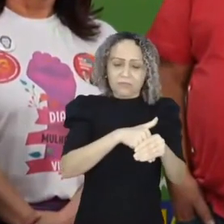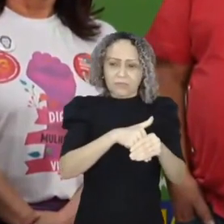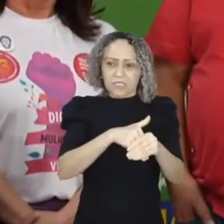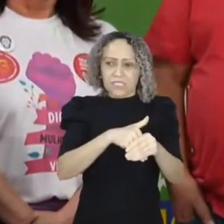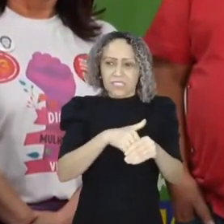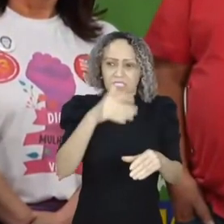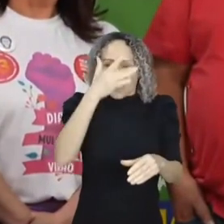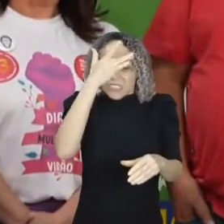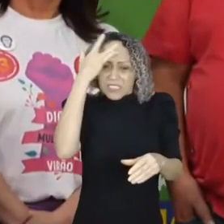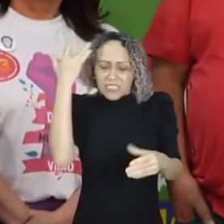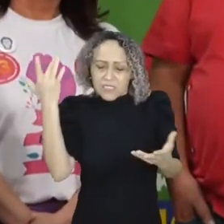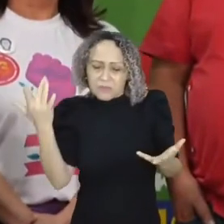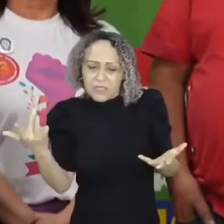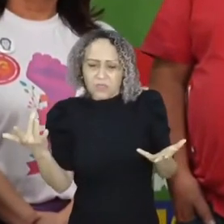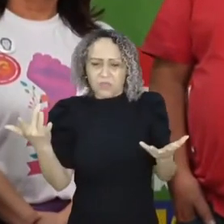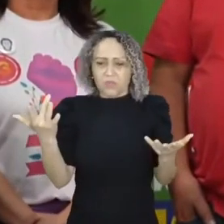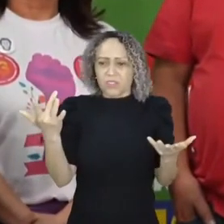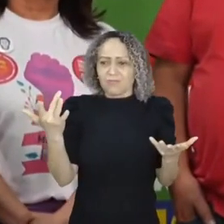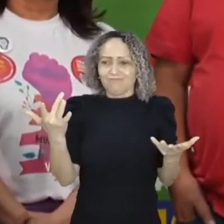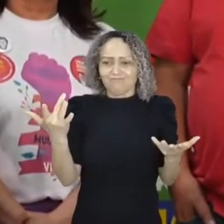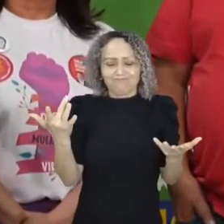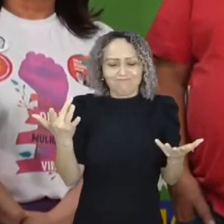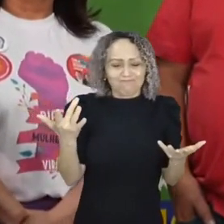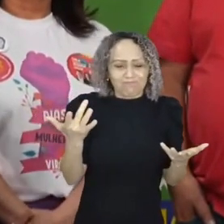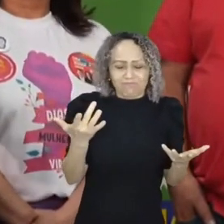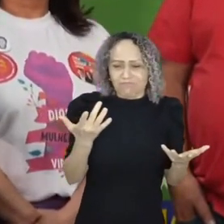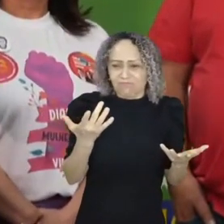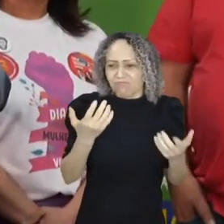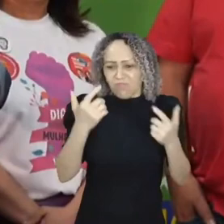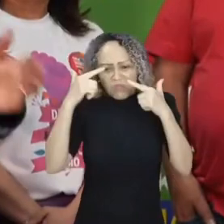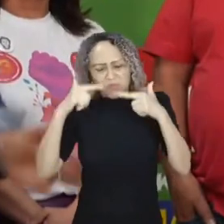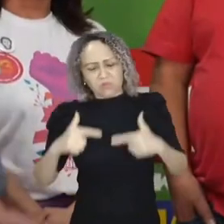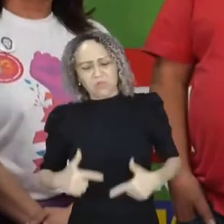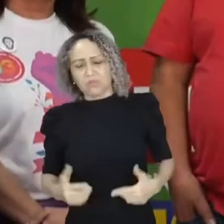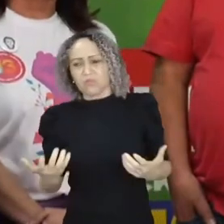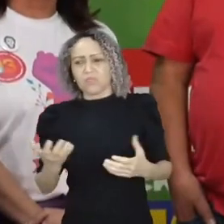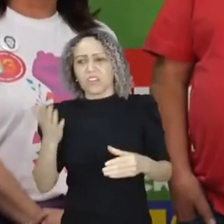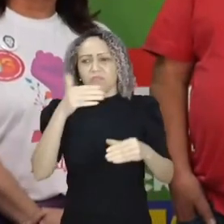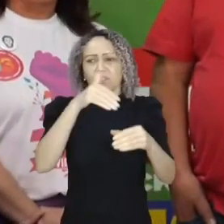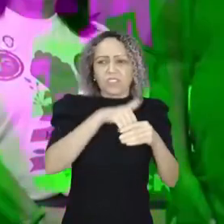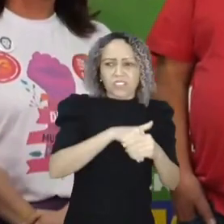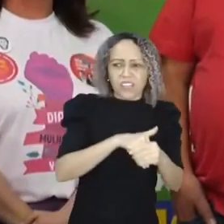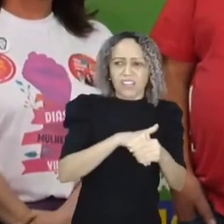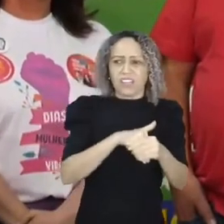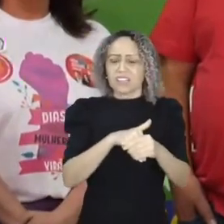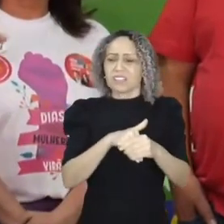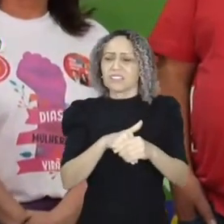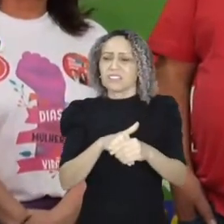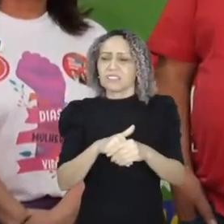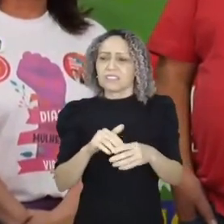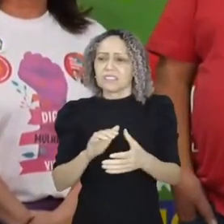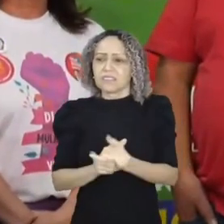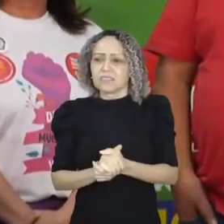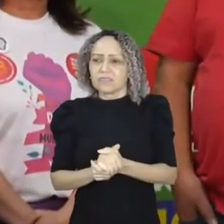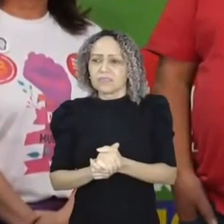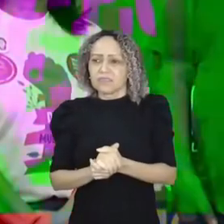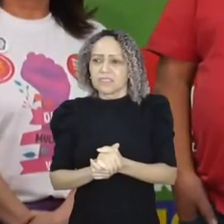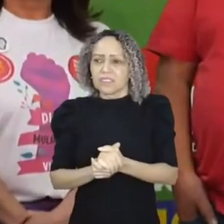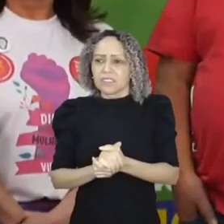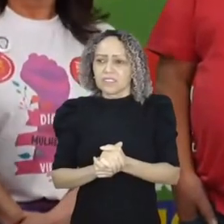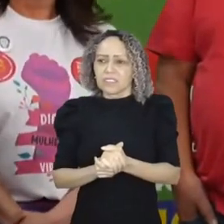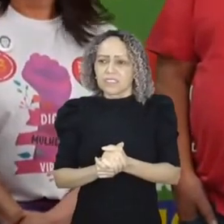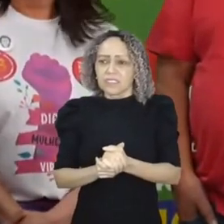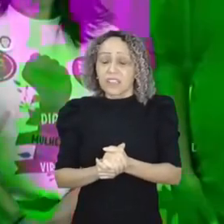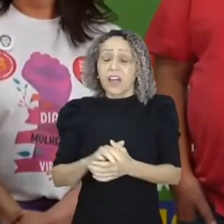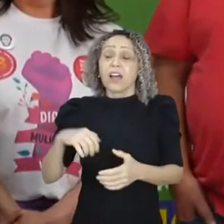de fazer a digital do dedo. Ou seja, a biometria, alguém ficou até 5 horas na fila, não sei se essa pessoa votaram ou não.